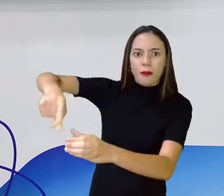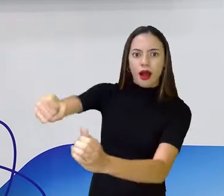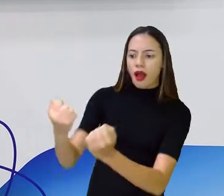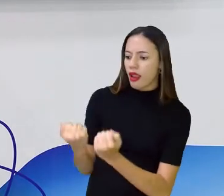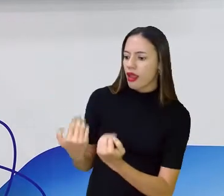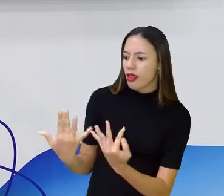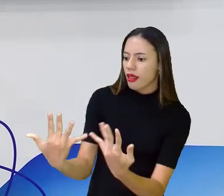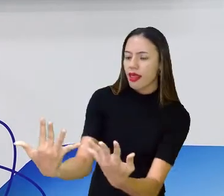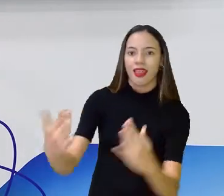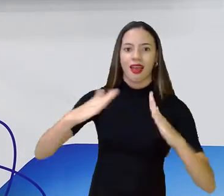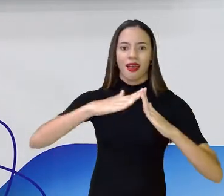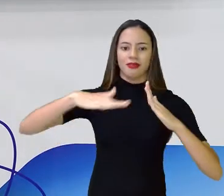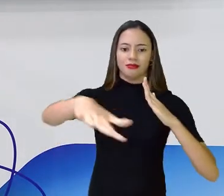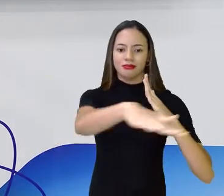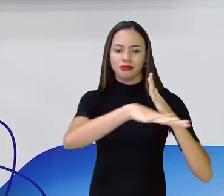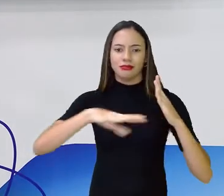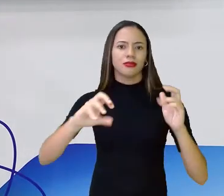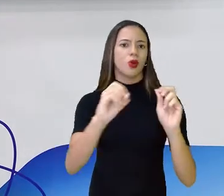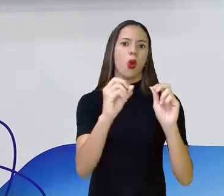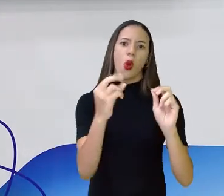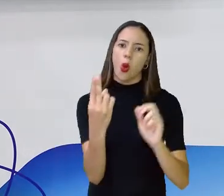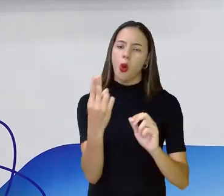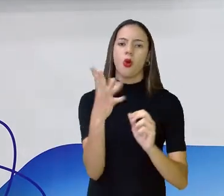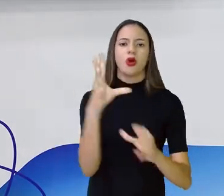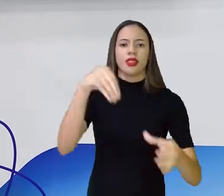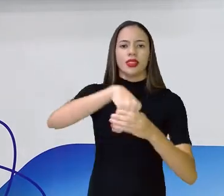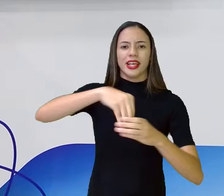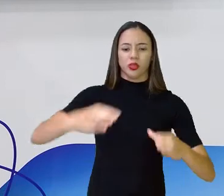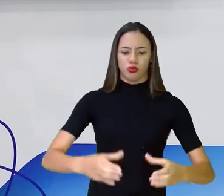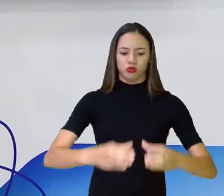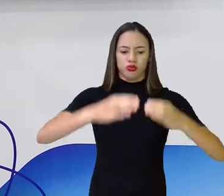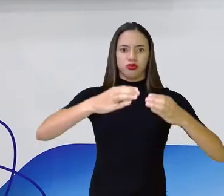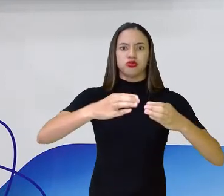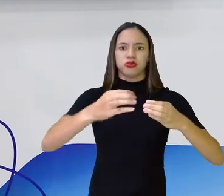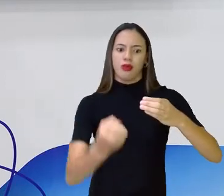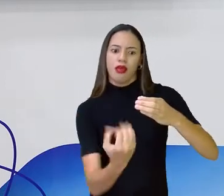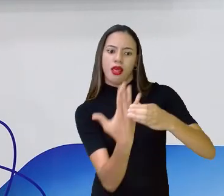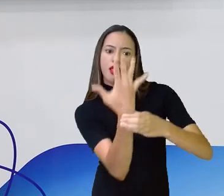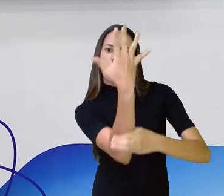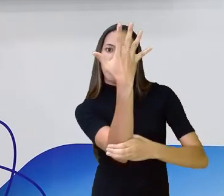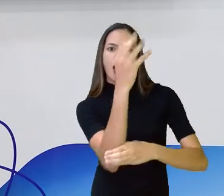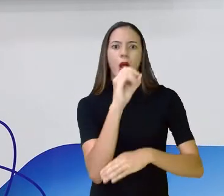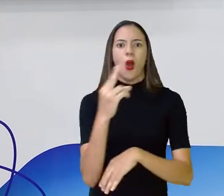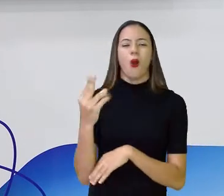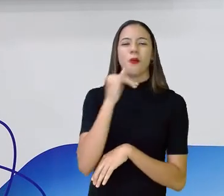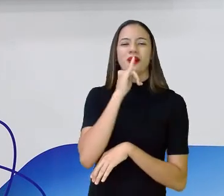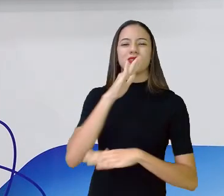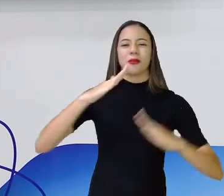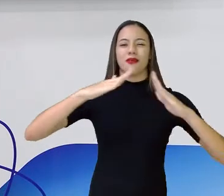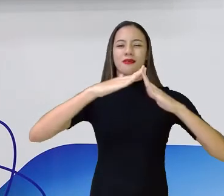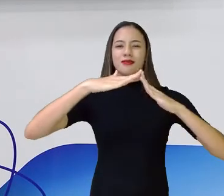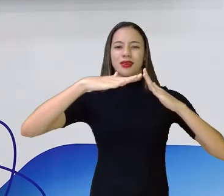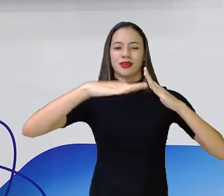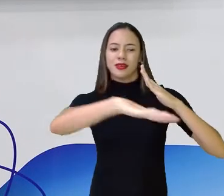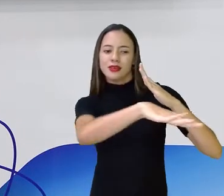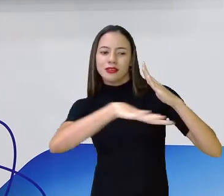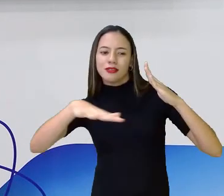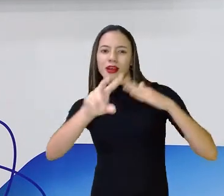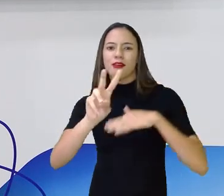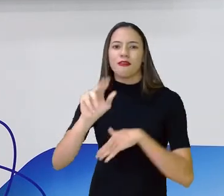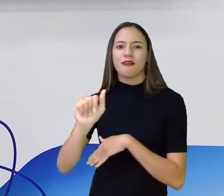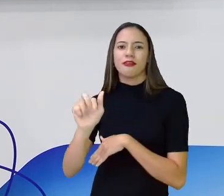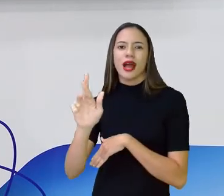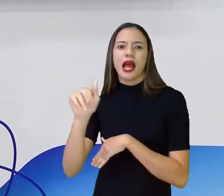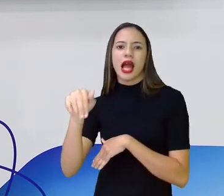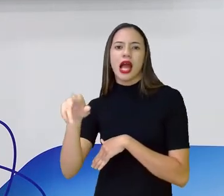seu quintal, ou em alguns jarros, em jardins suspensos, às vezes na varanda. E a gente, quando vai fazer isso, uma